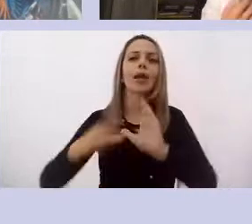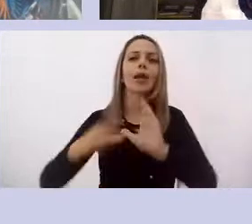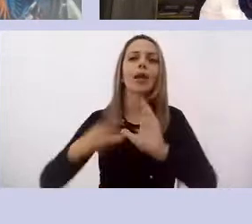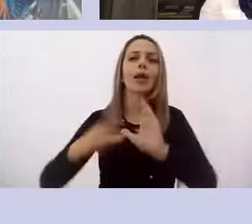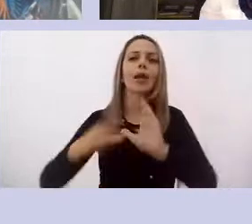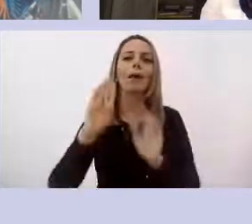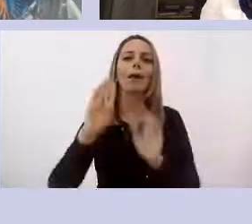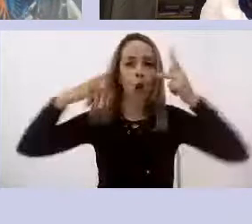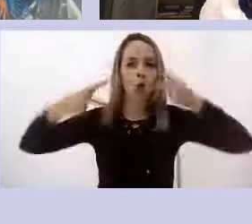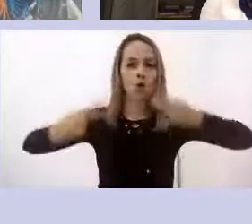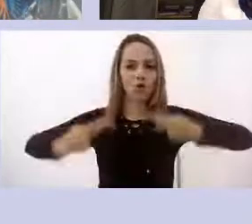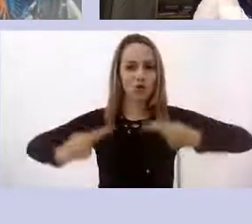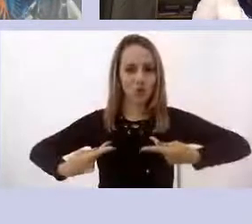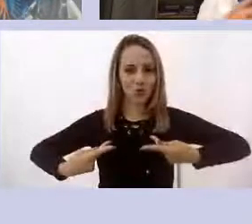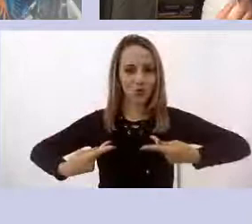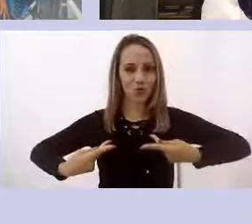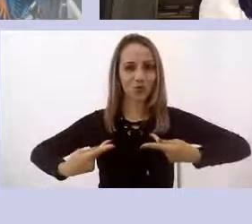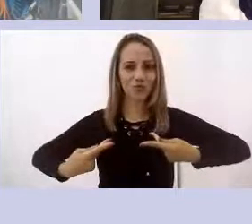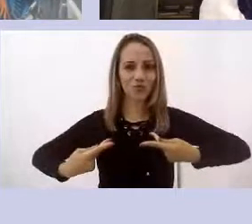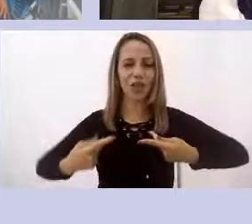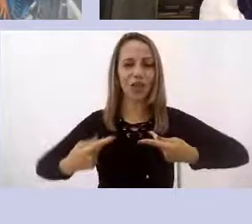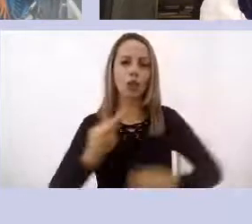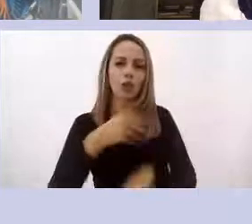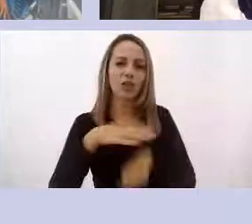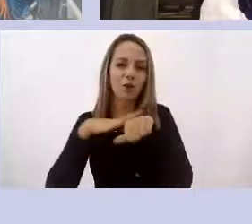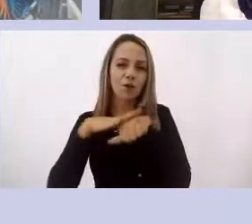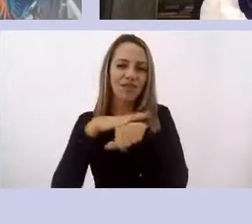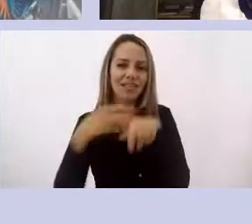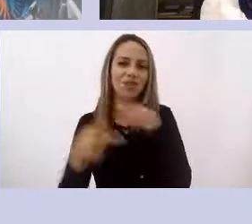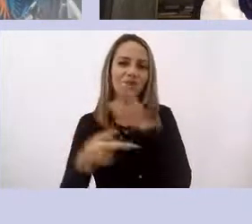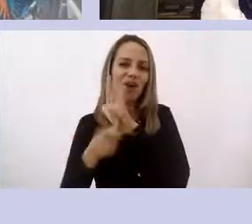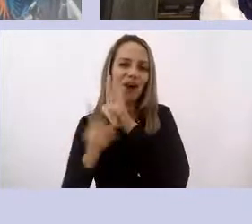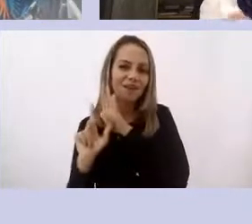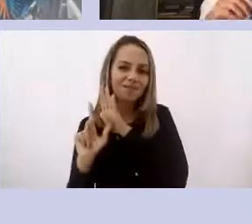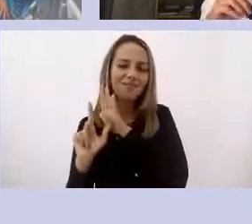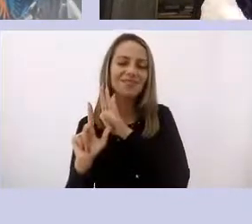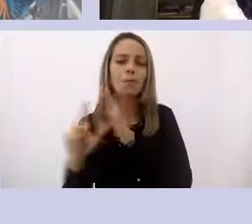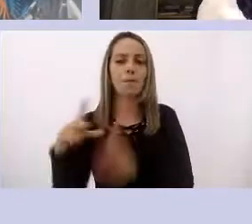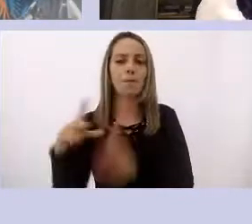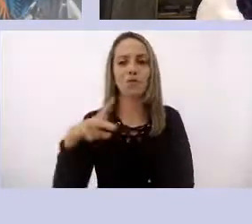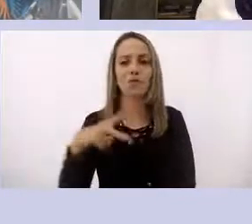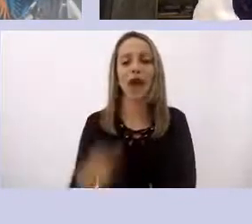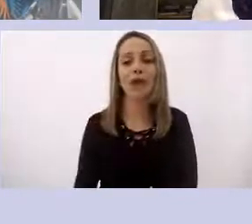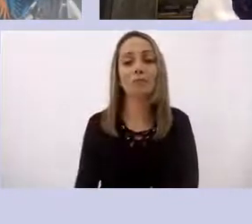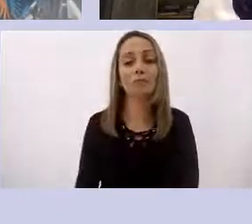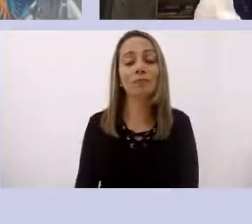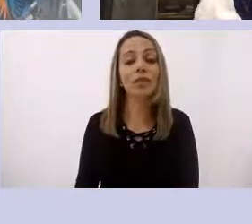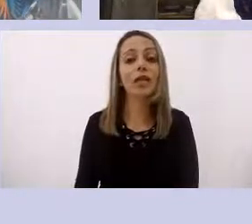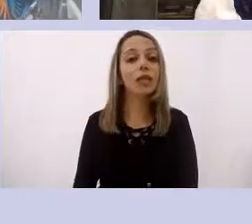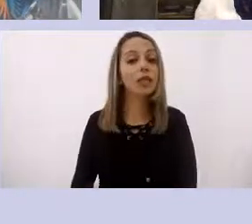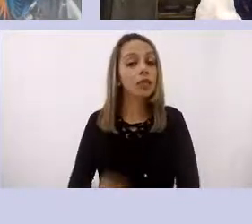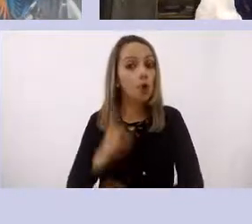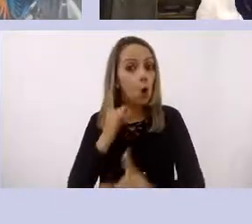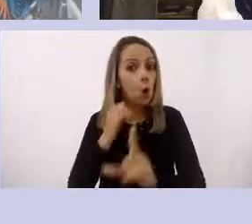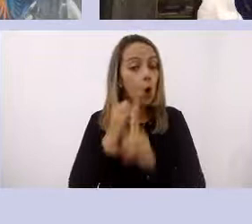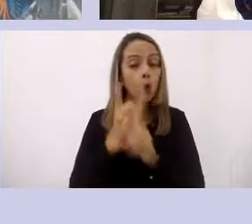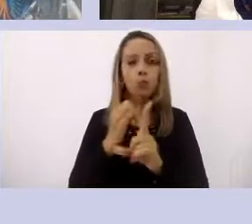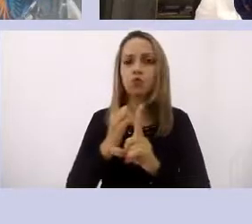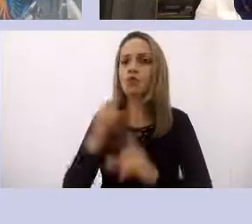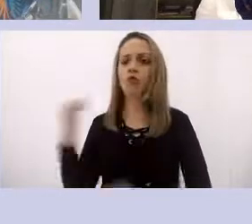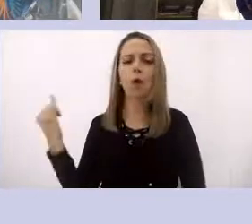Só tenho a agradecer, foi extremamente proveitoso esse encontro. Agradeço a equipe técnica, tá?